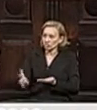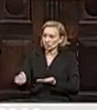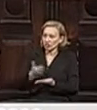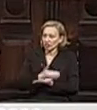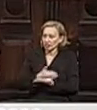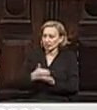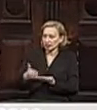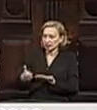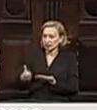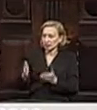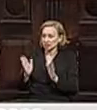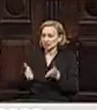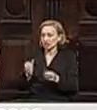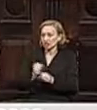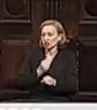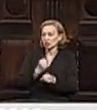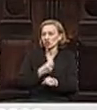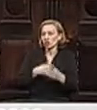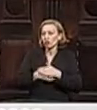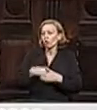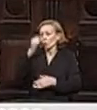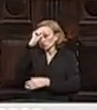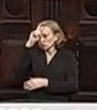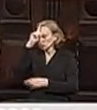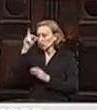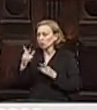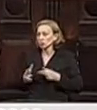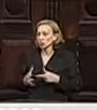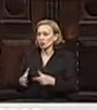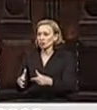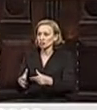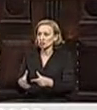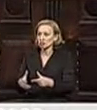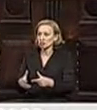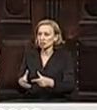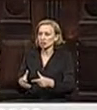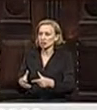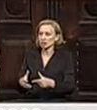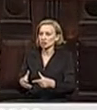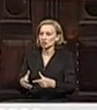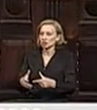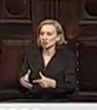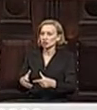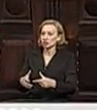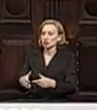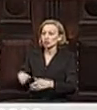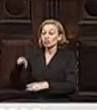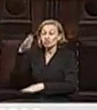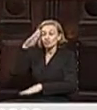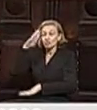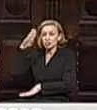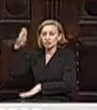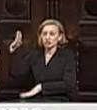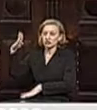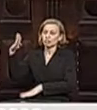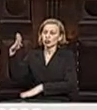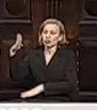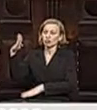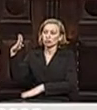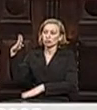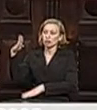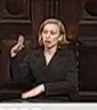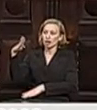que se diga, o Hospital do Câncer de Nova Friburgo tem tudo para ser uma unidade de referência para a América